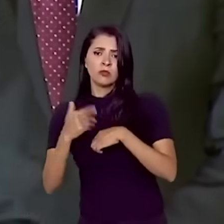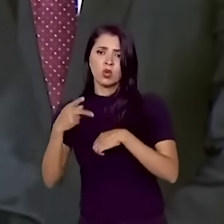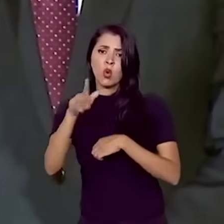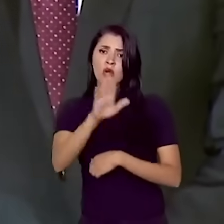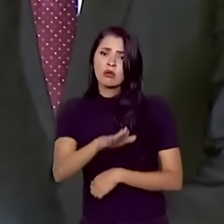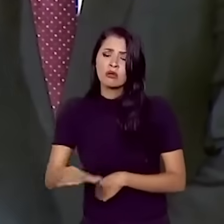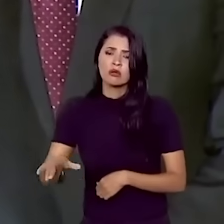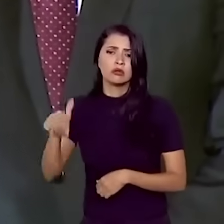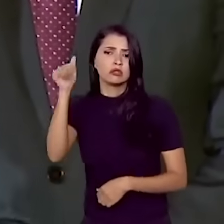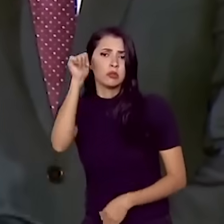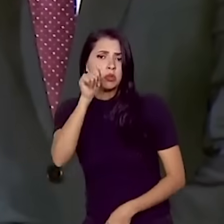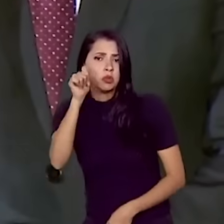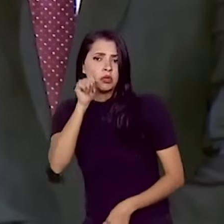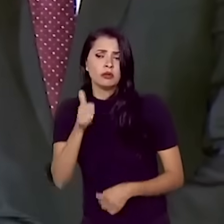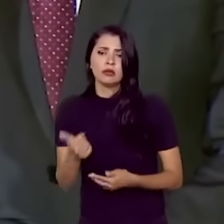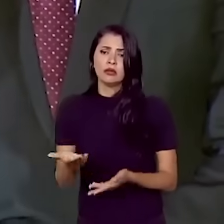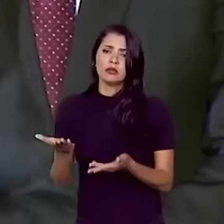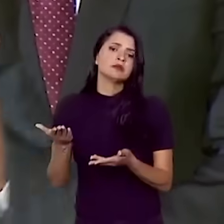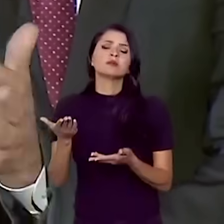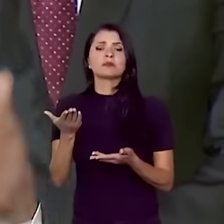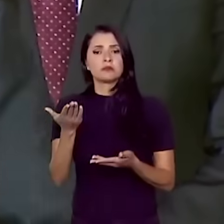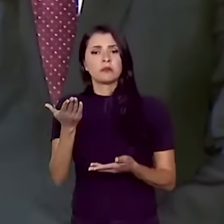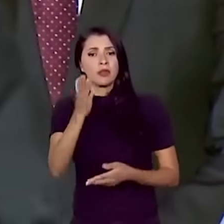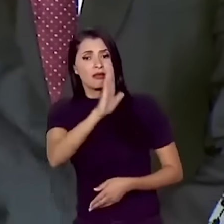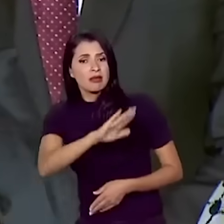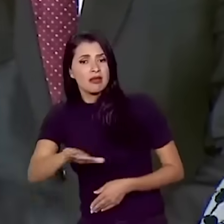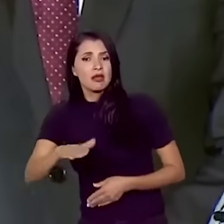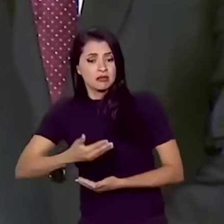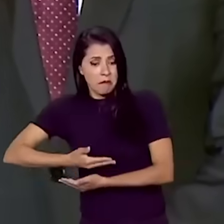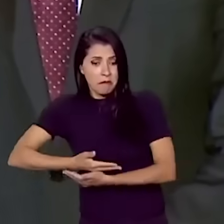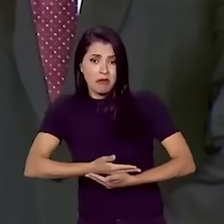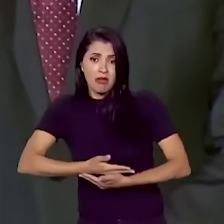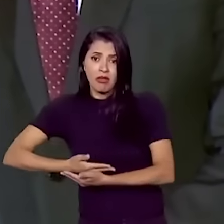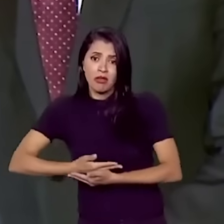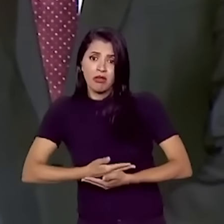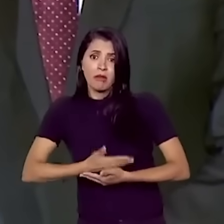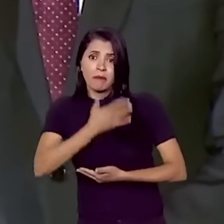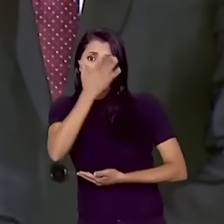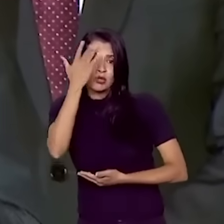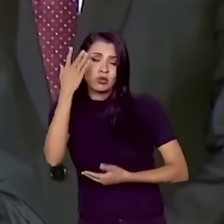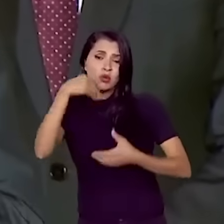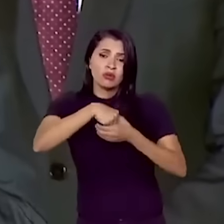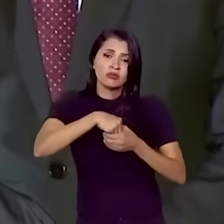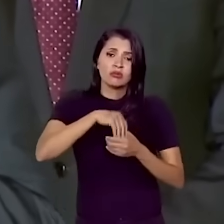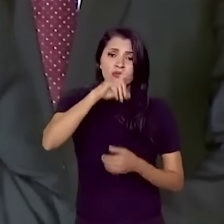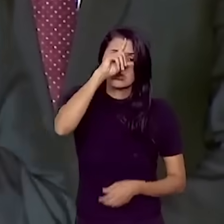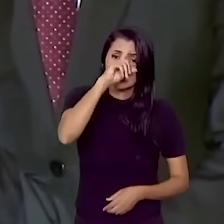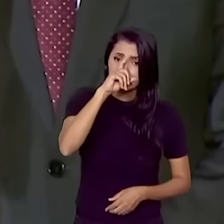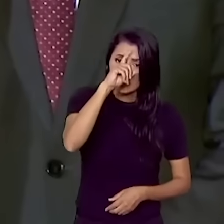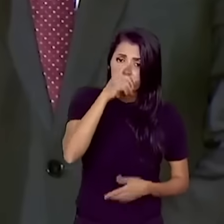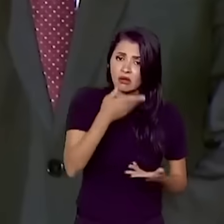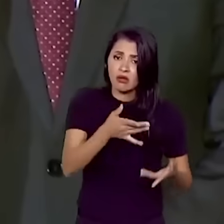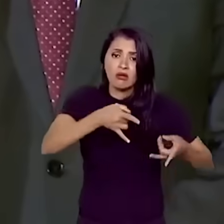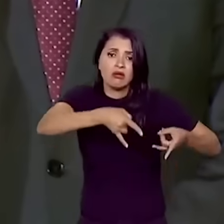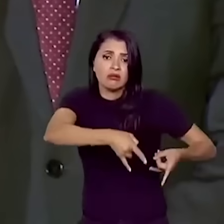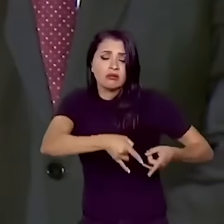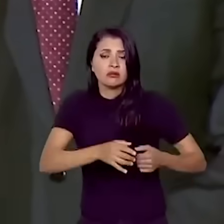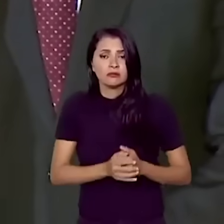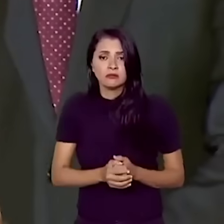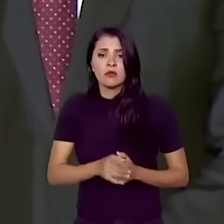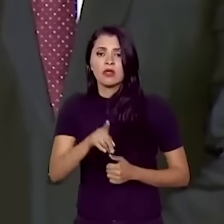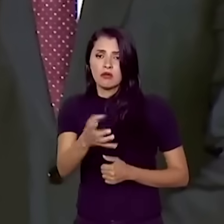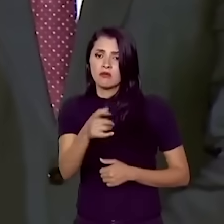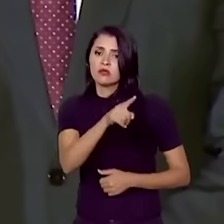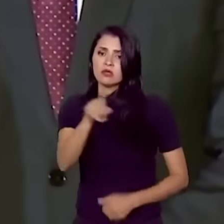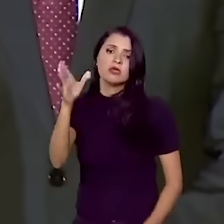crianças, com mulheres, com crianças de berço, com gente que está no hospital. Então, eu queria que vocês